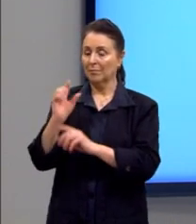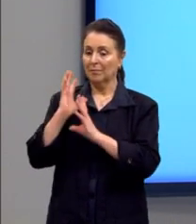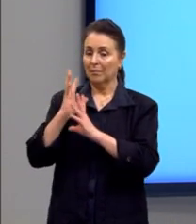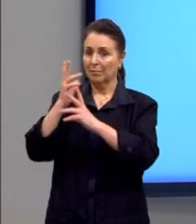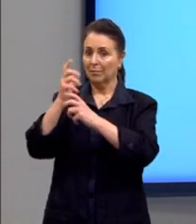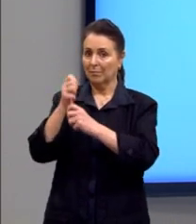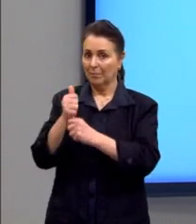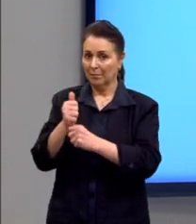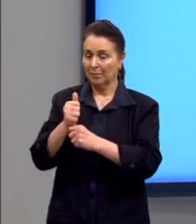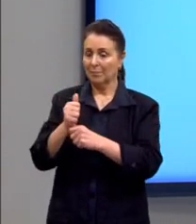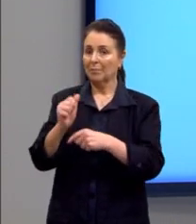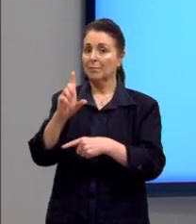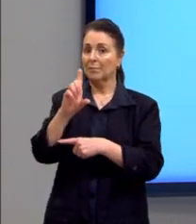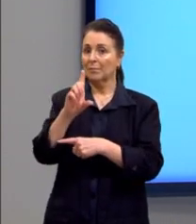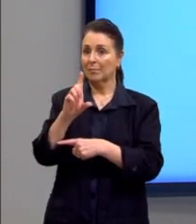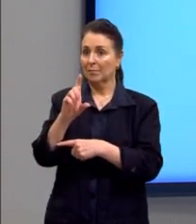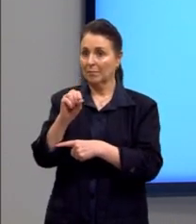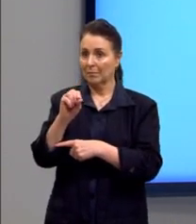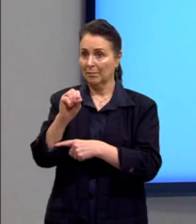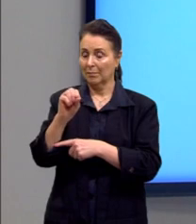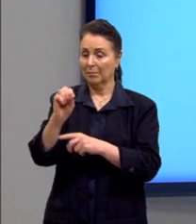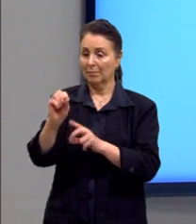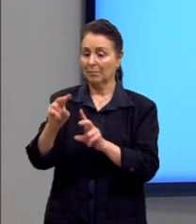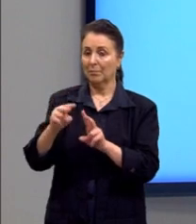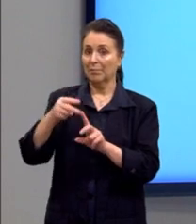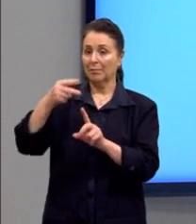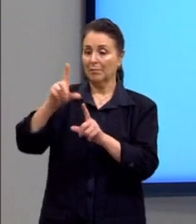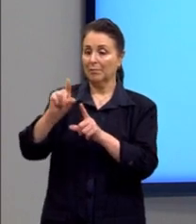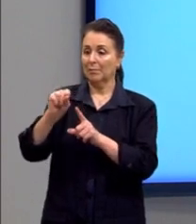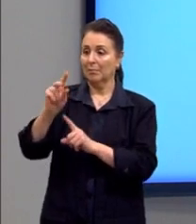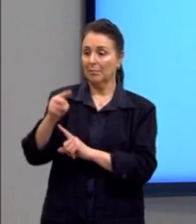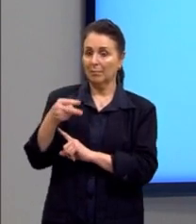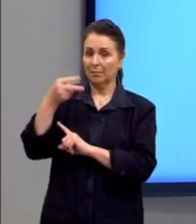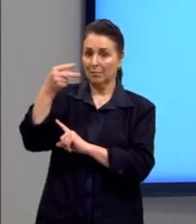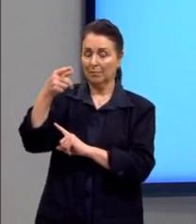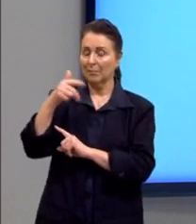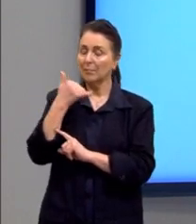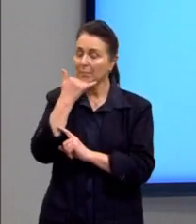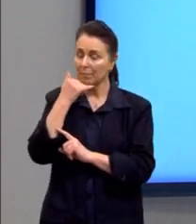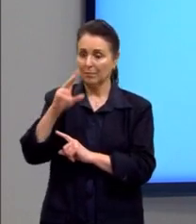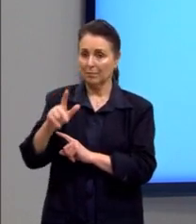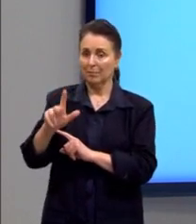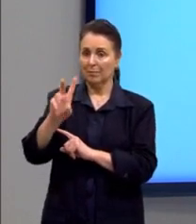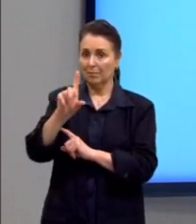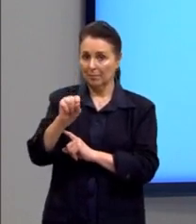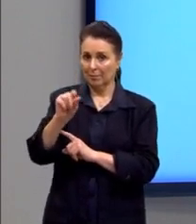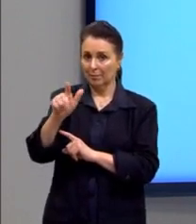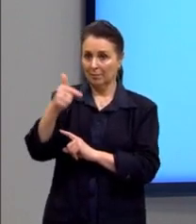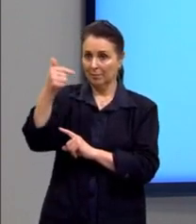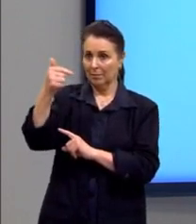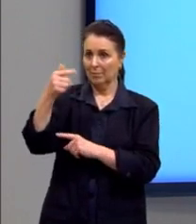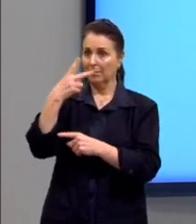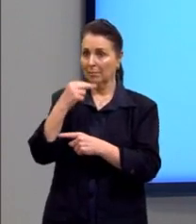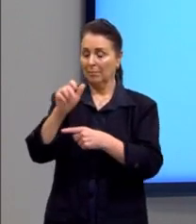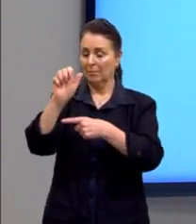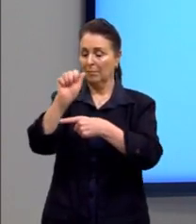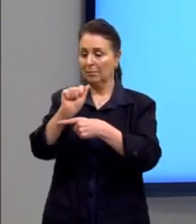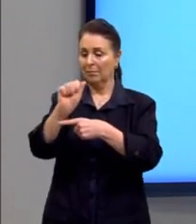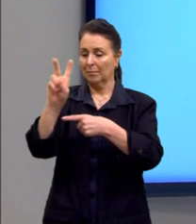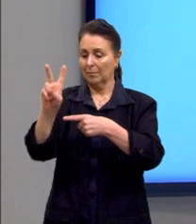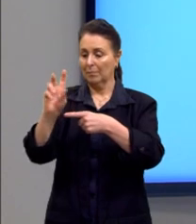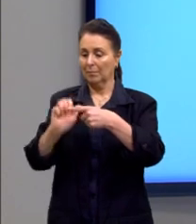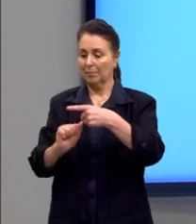resolvendo nós teremos 10 elevado a 7 horas que é igual a e sobre o a zero